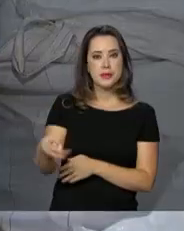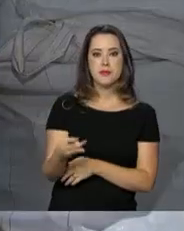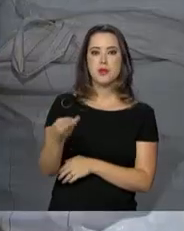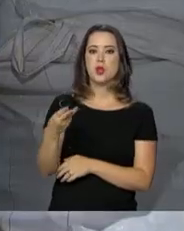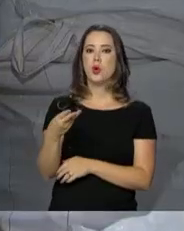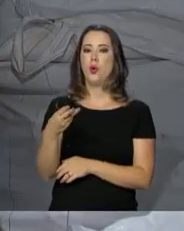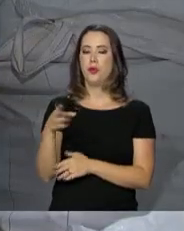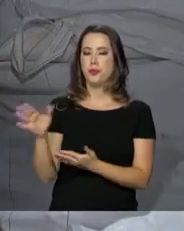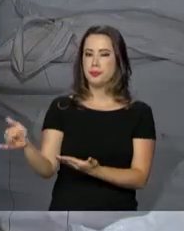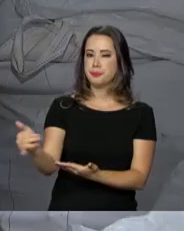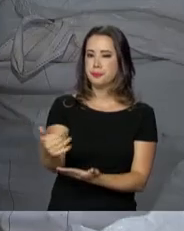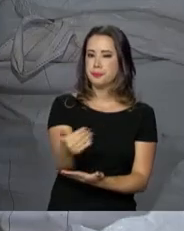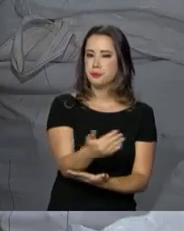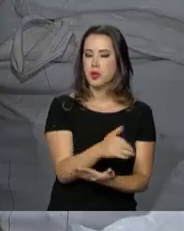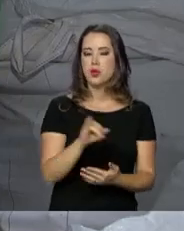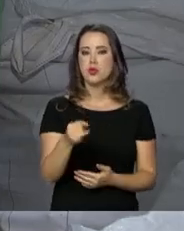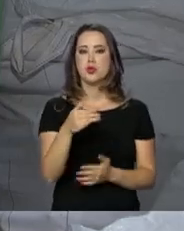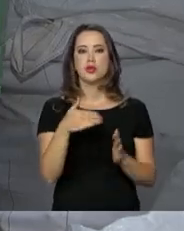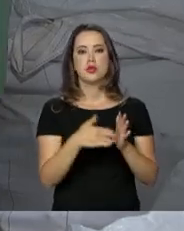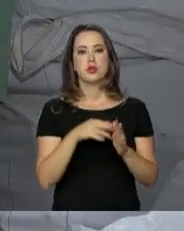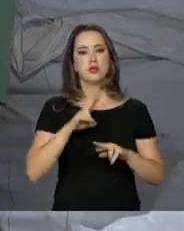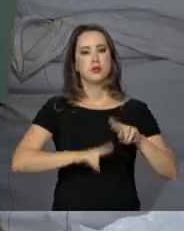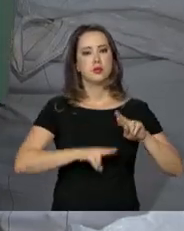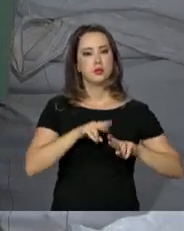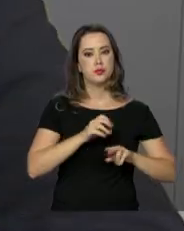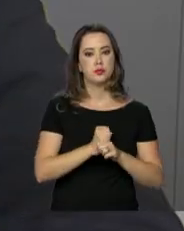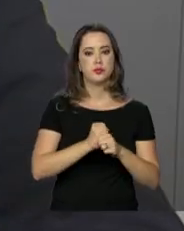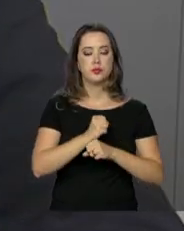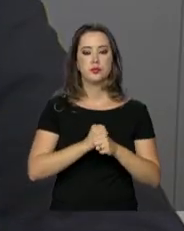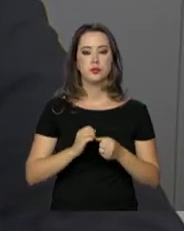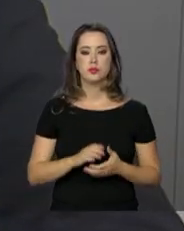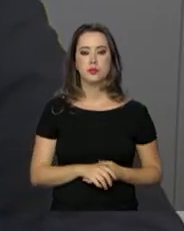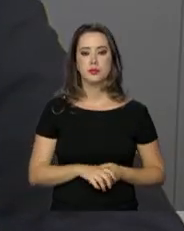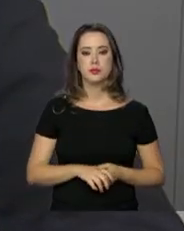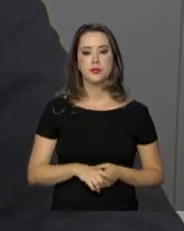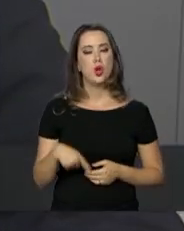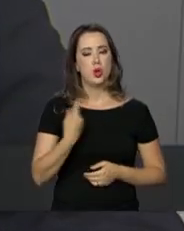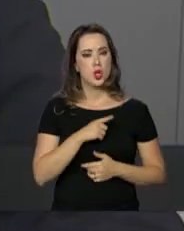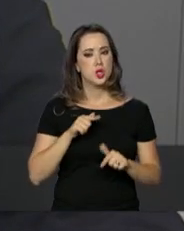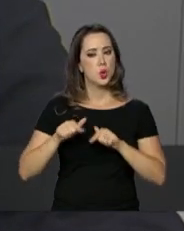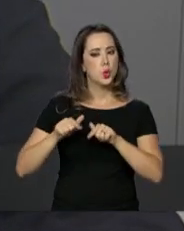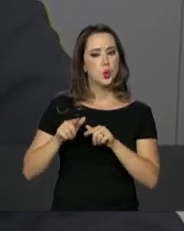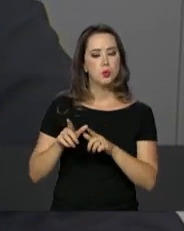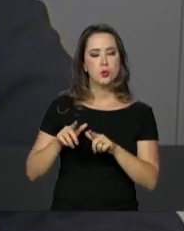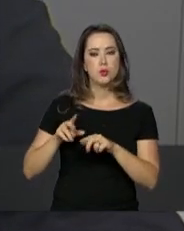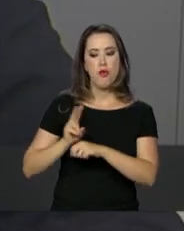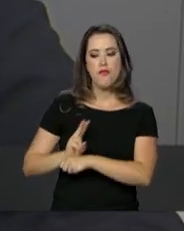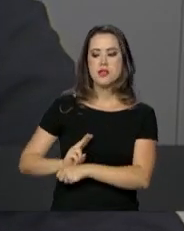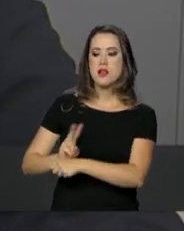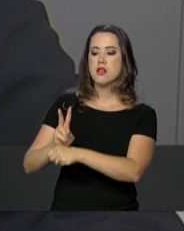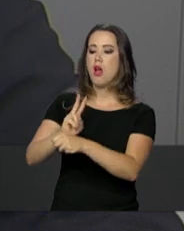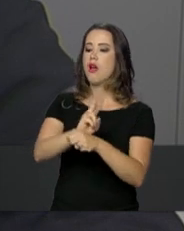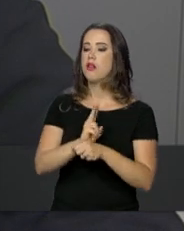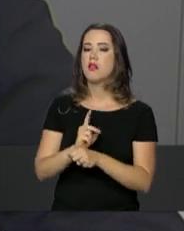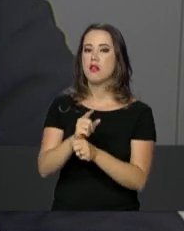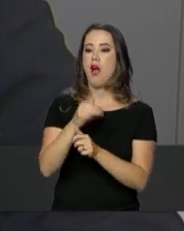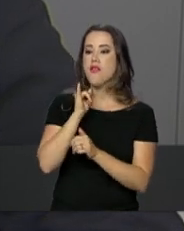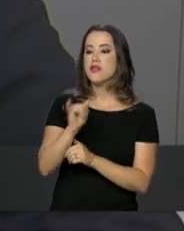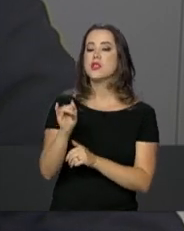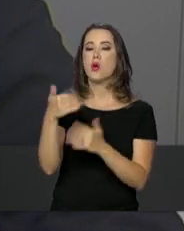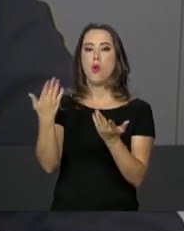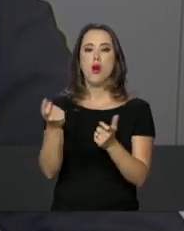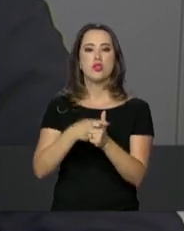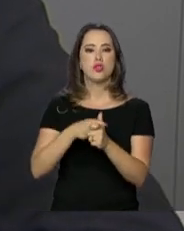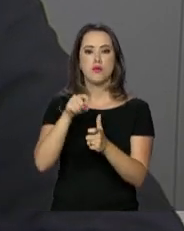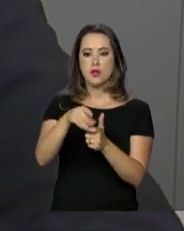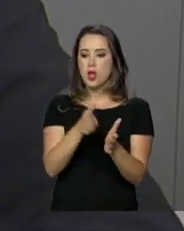e recolhimentos de janeiro a junho deste ano a fiscalização do trabalho envia uma notificação informando os valores do débito e dá